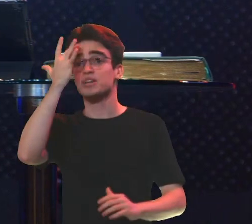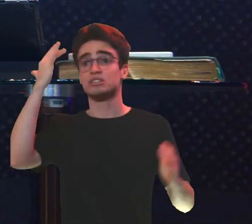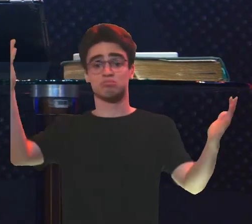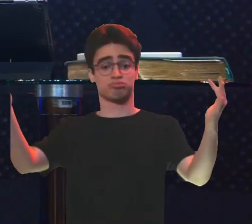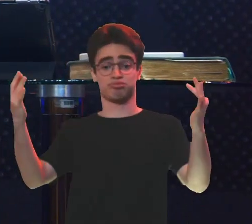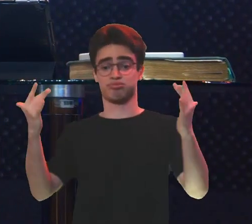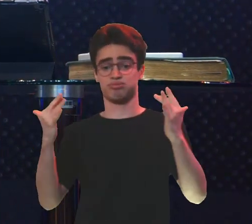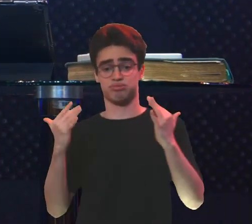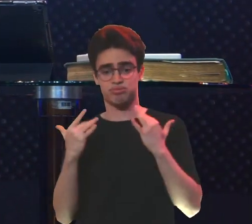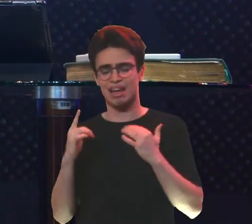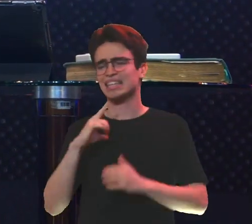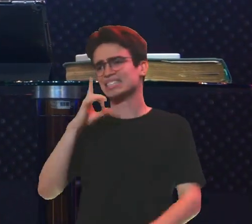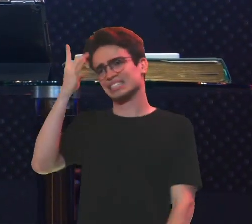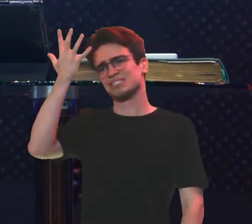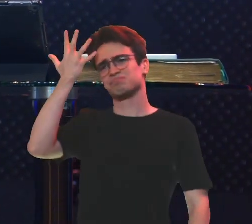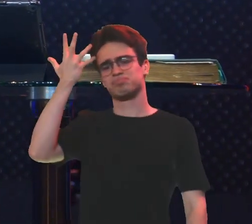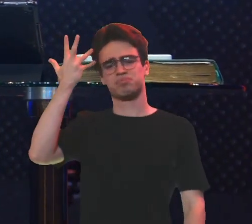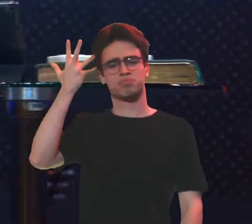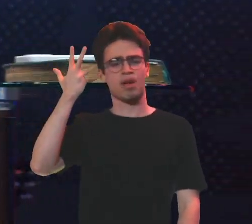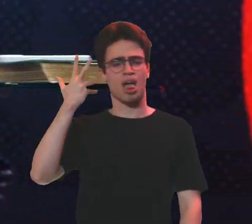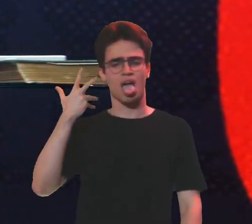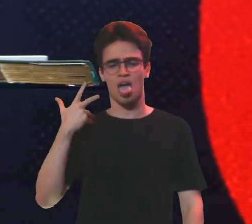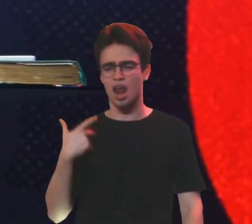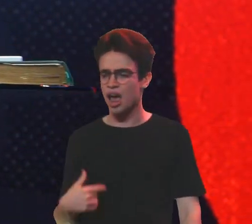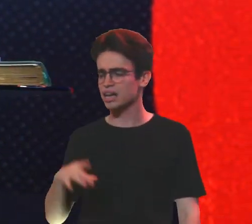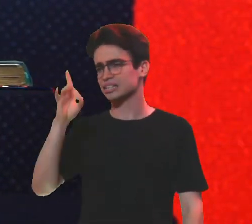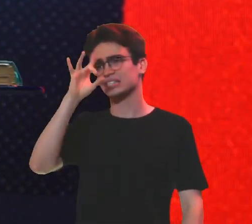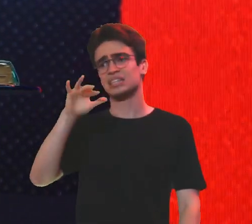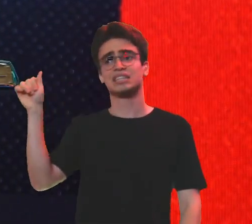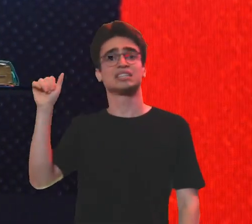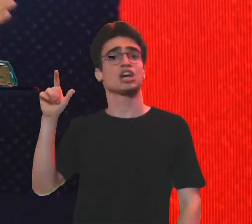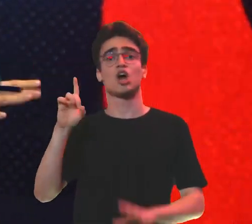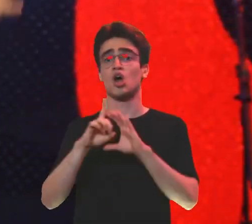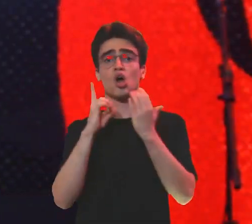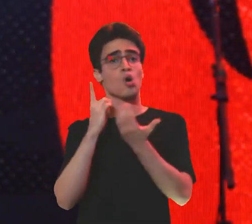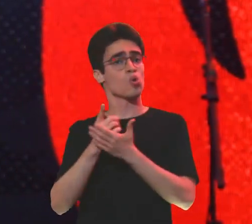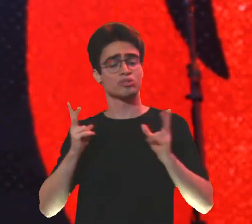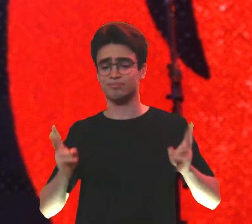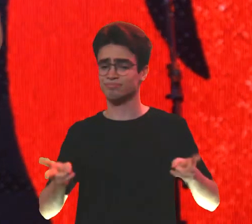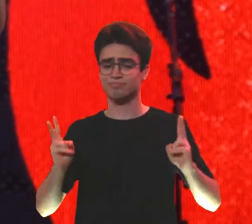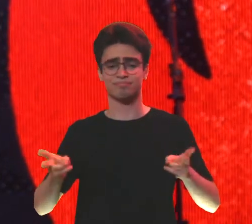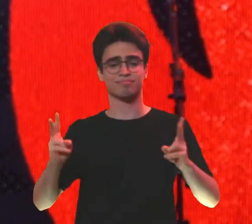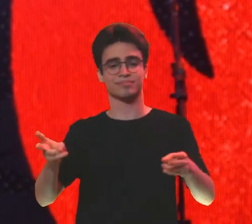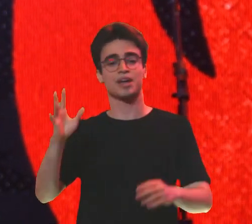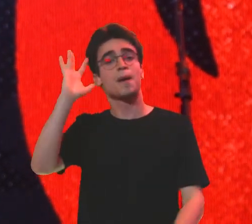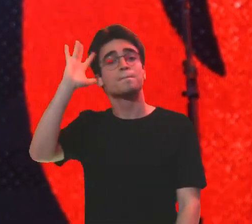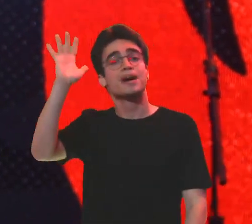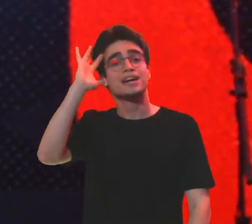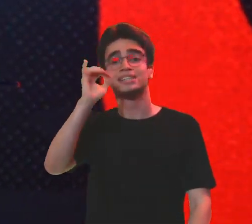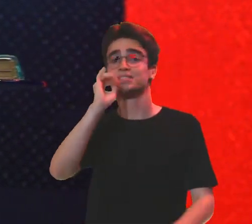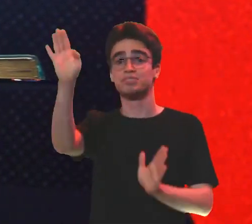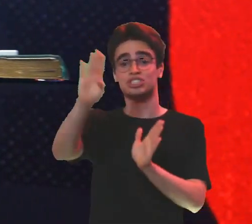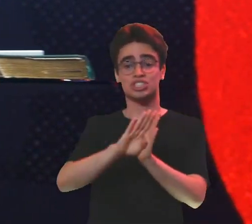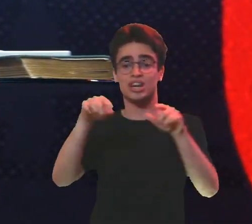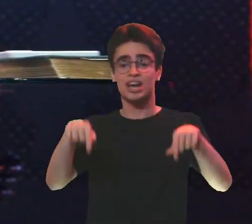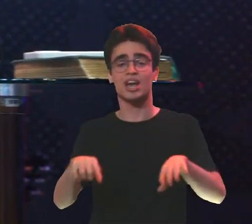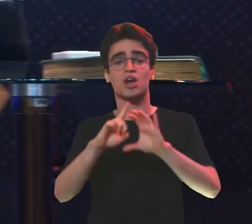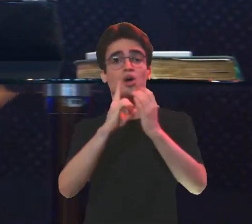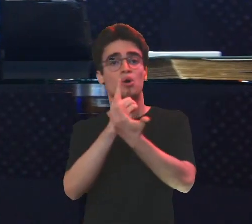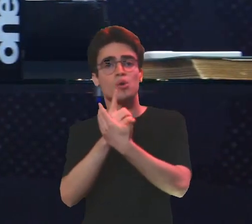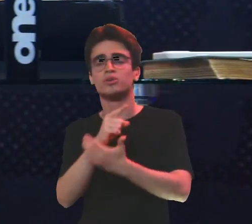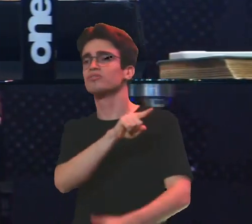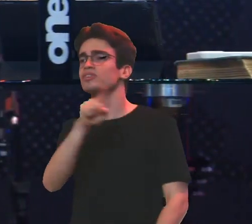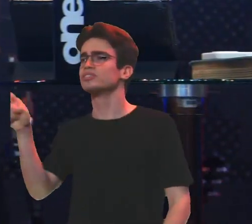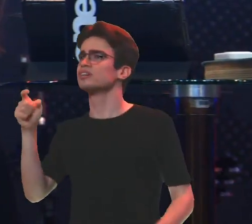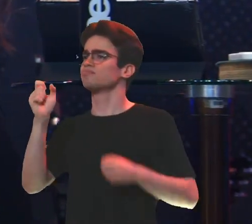foram dias e dias e dias de um culto ininterrupto. Imagina, começar aqui, ó, a gente chega aqui para o culto, o pessoal começou